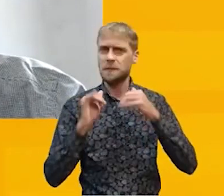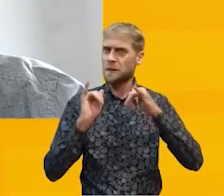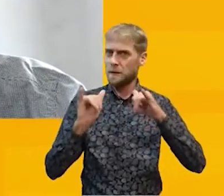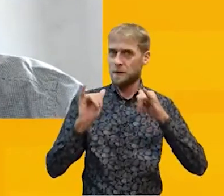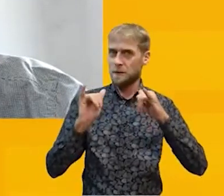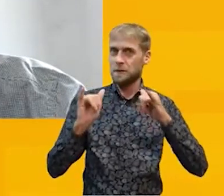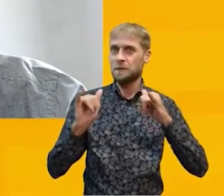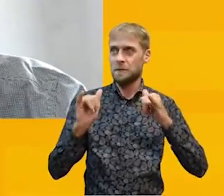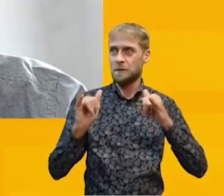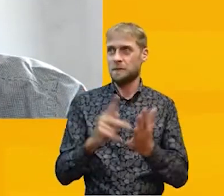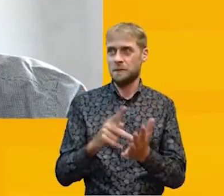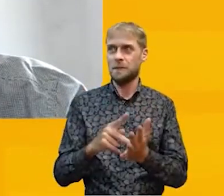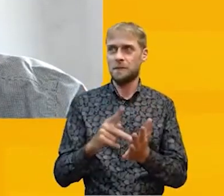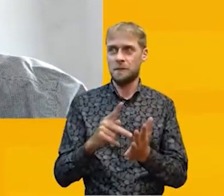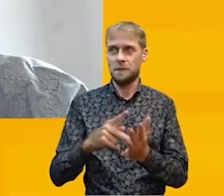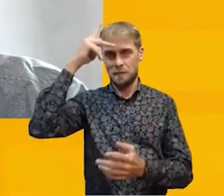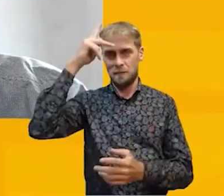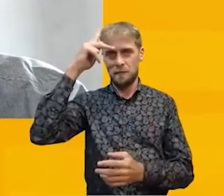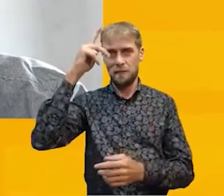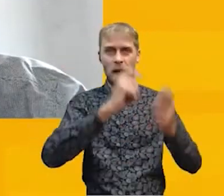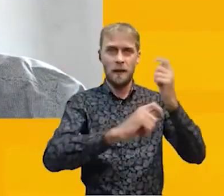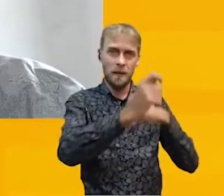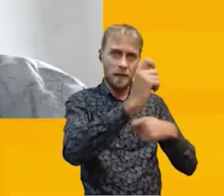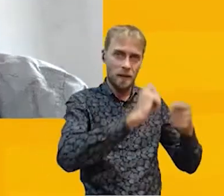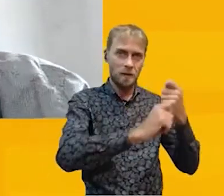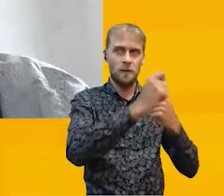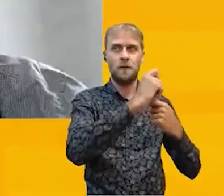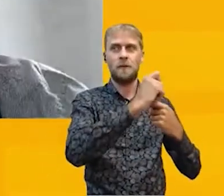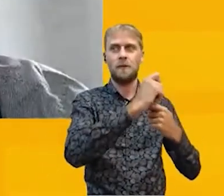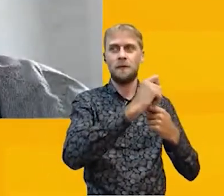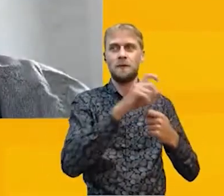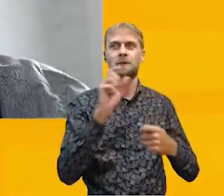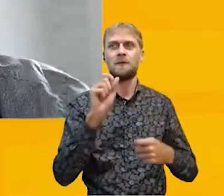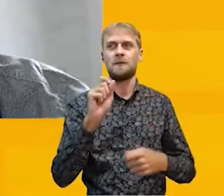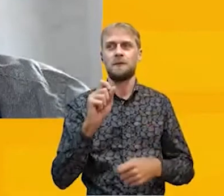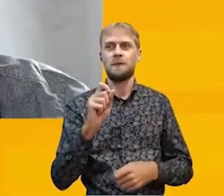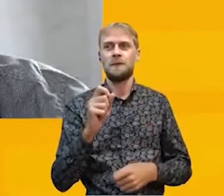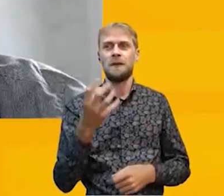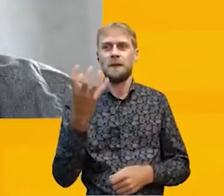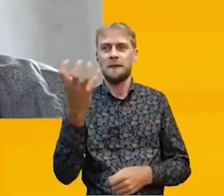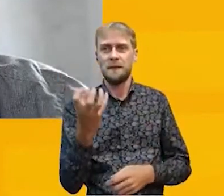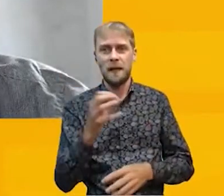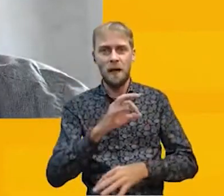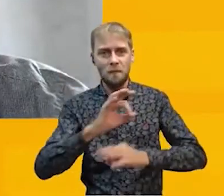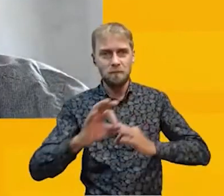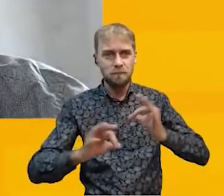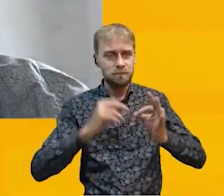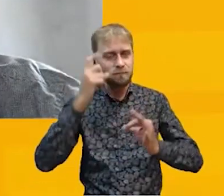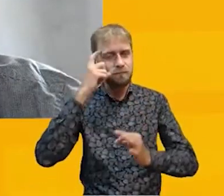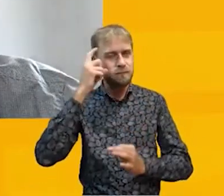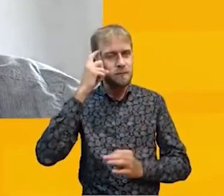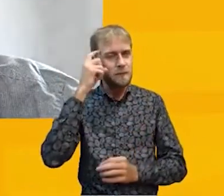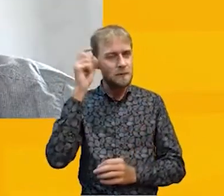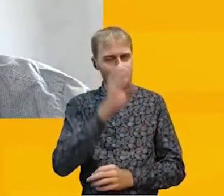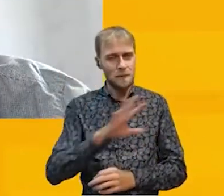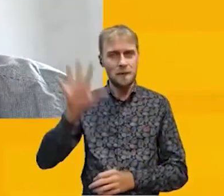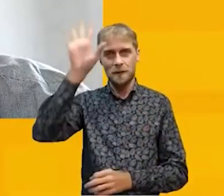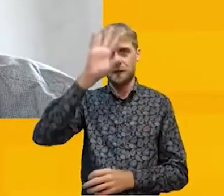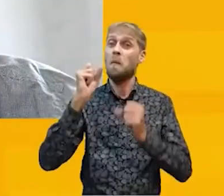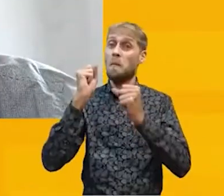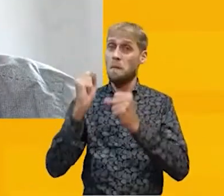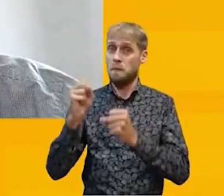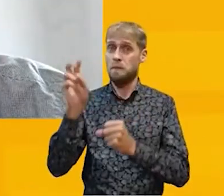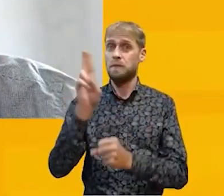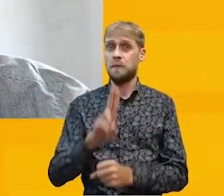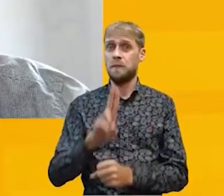informações para os investidores, aquilo que a gente quiser projetar para a região, nós vamos poder usar